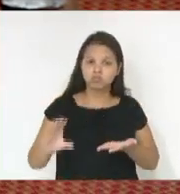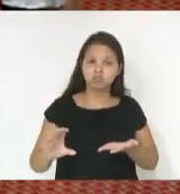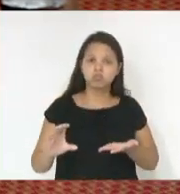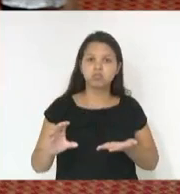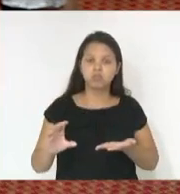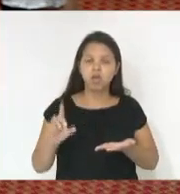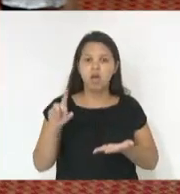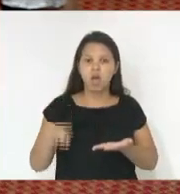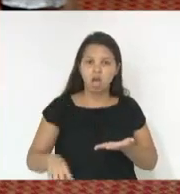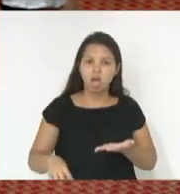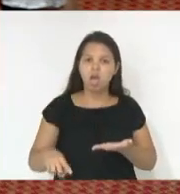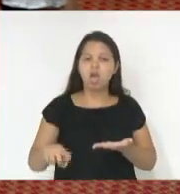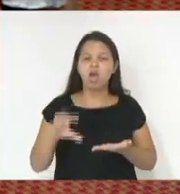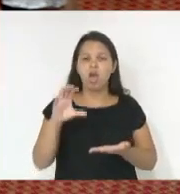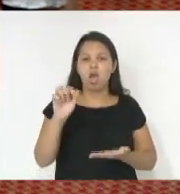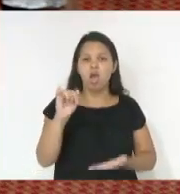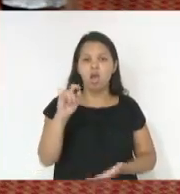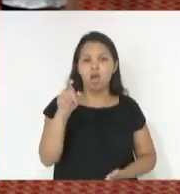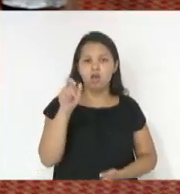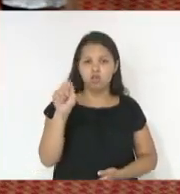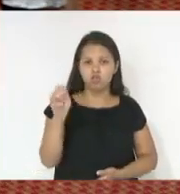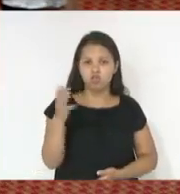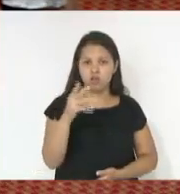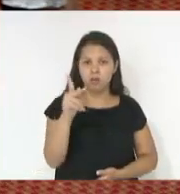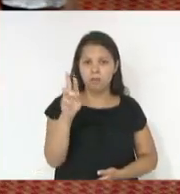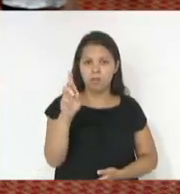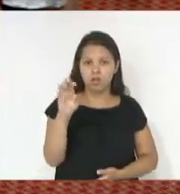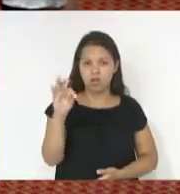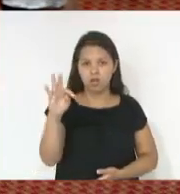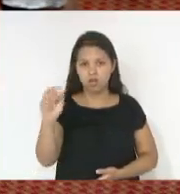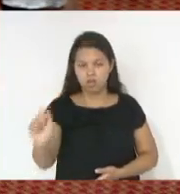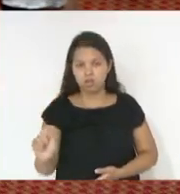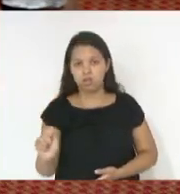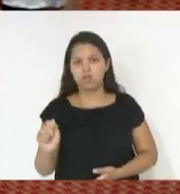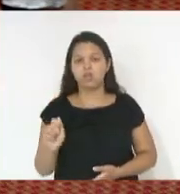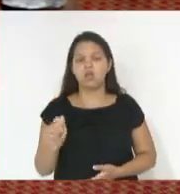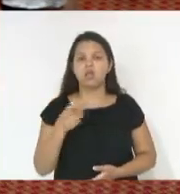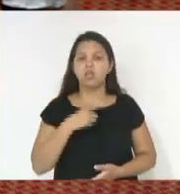caixa preta ou existem subsídios